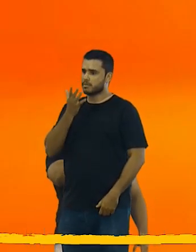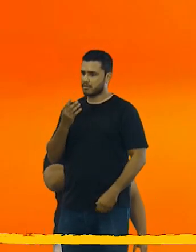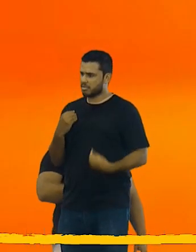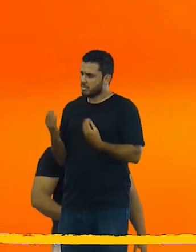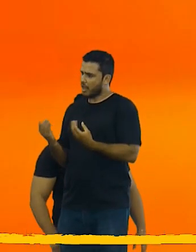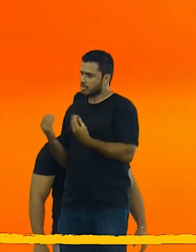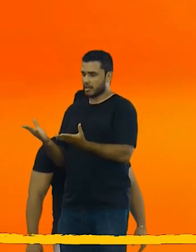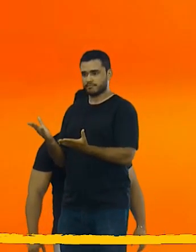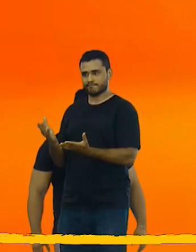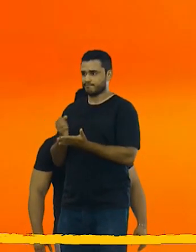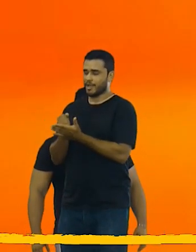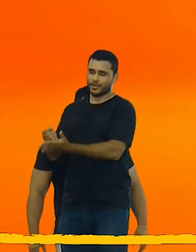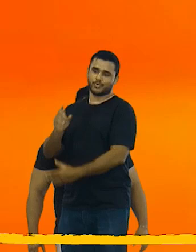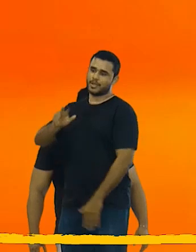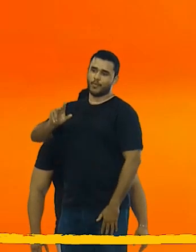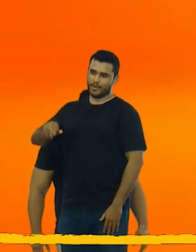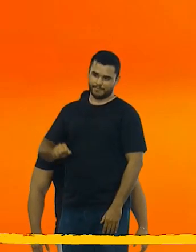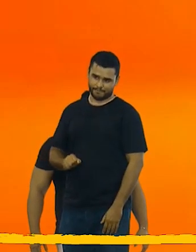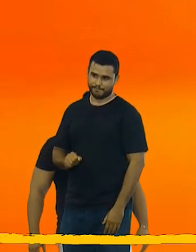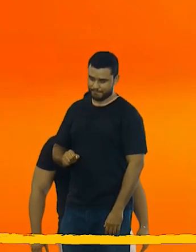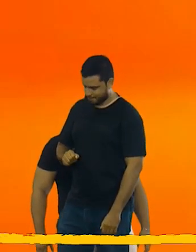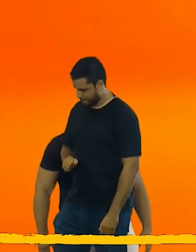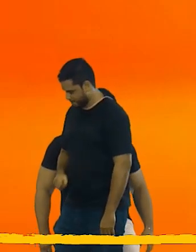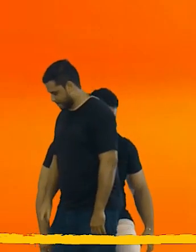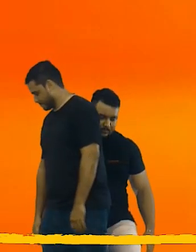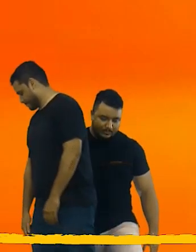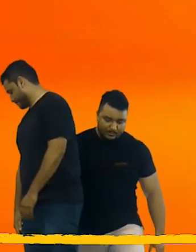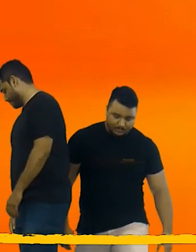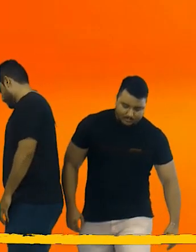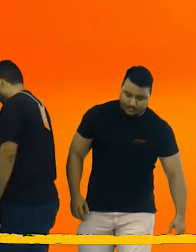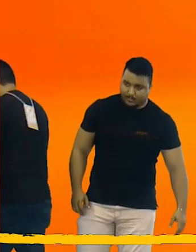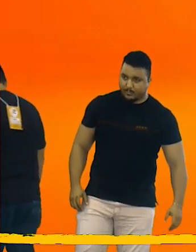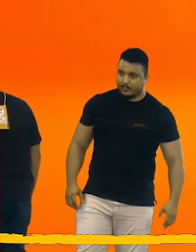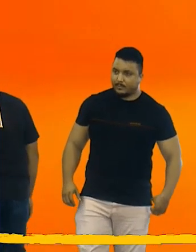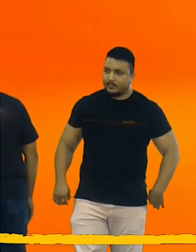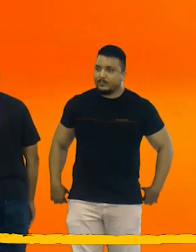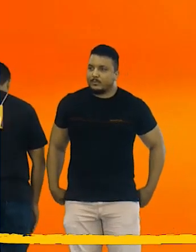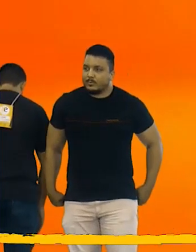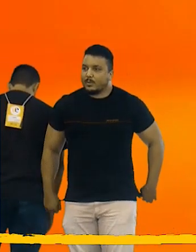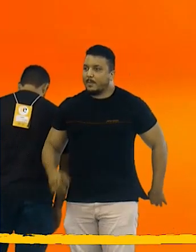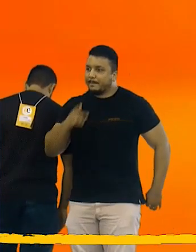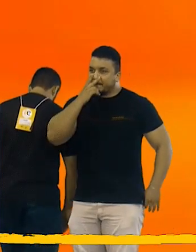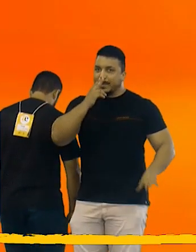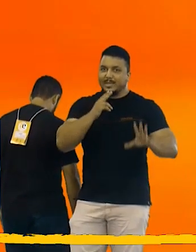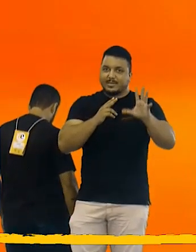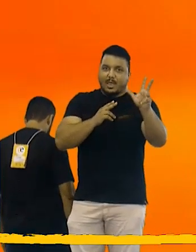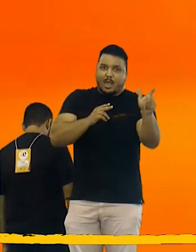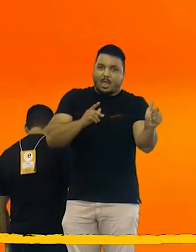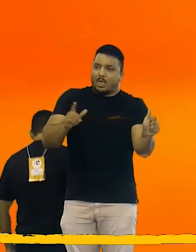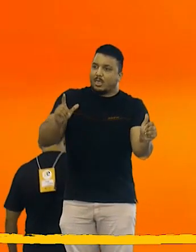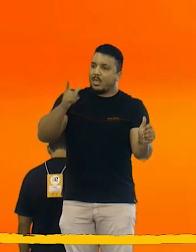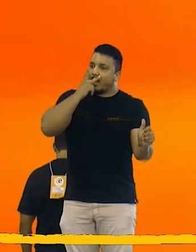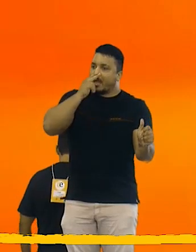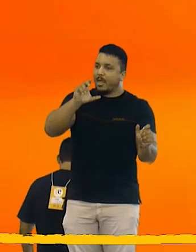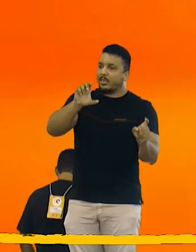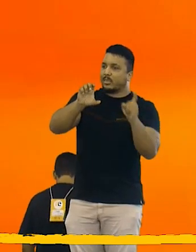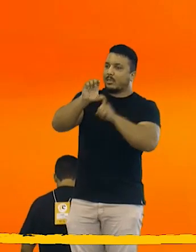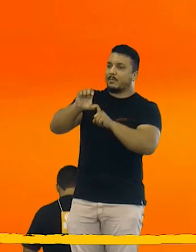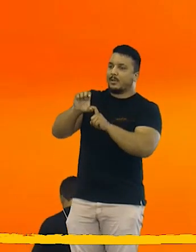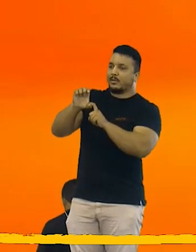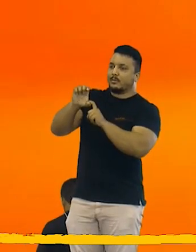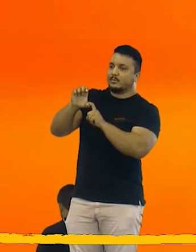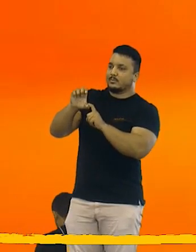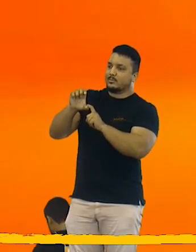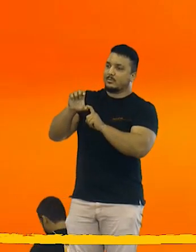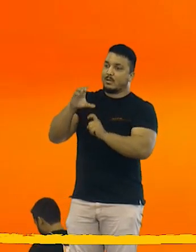ajuda. Tudo bem? Não ajuda. Você só torna a África mais dependente de você. Porque no dia que